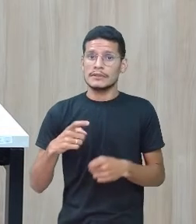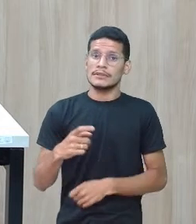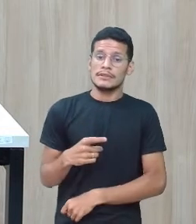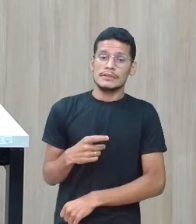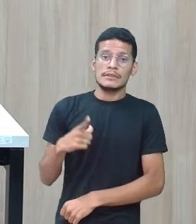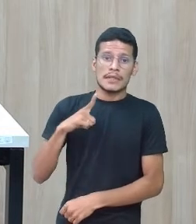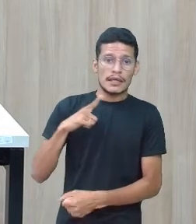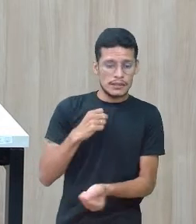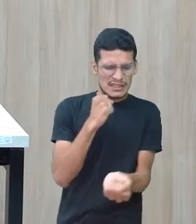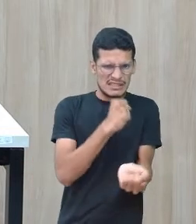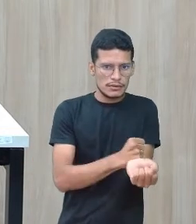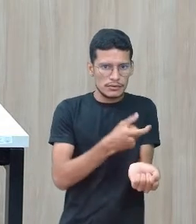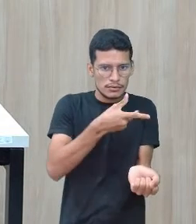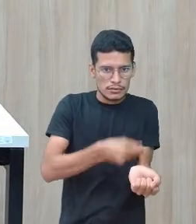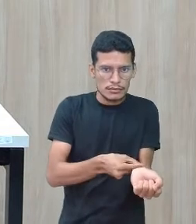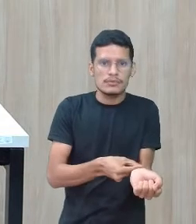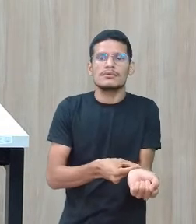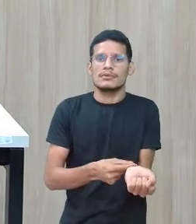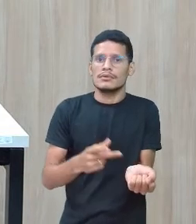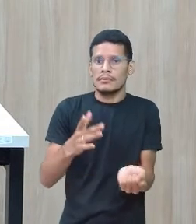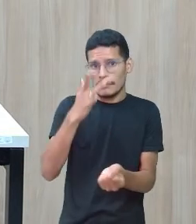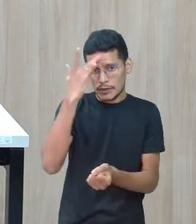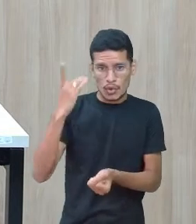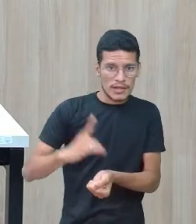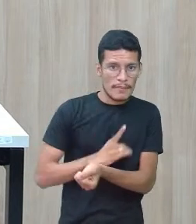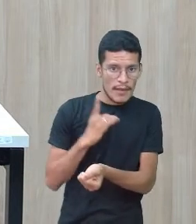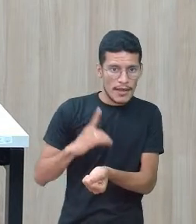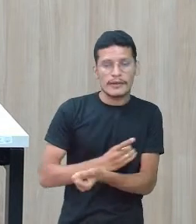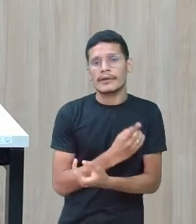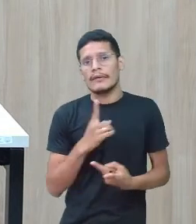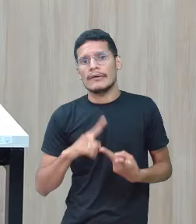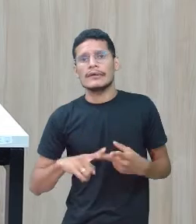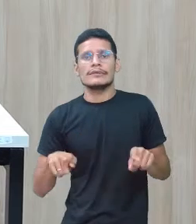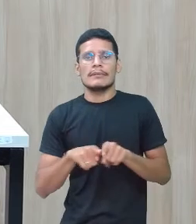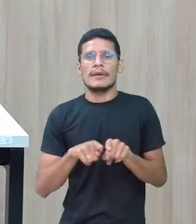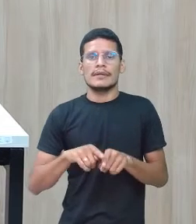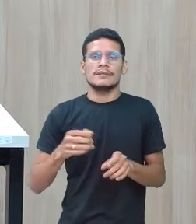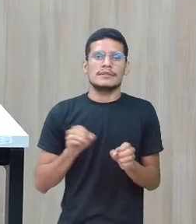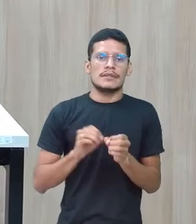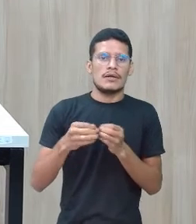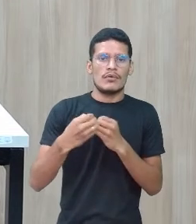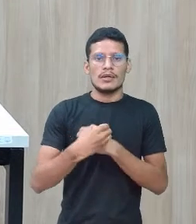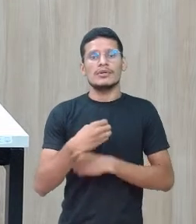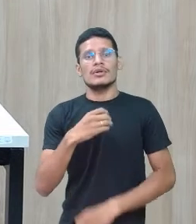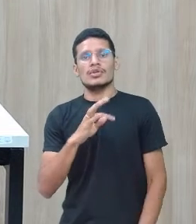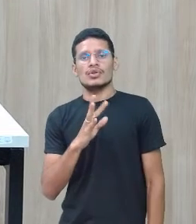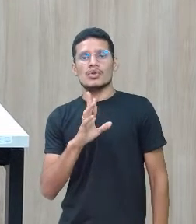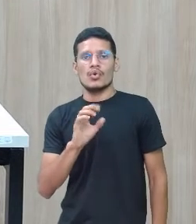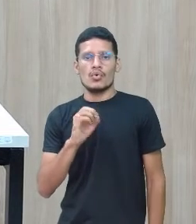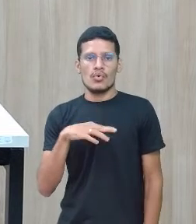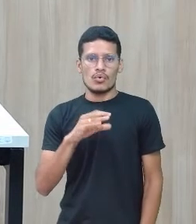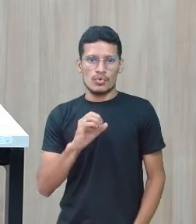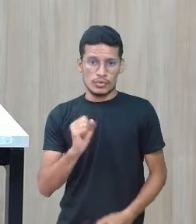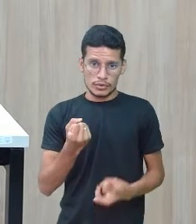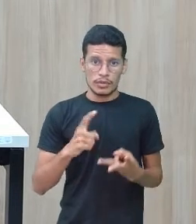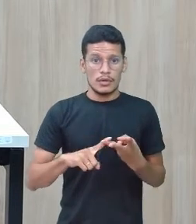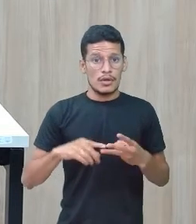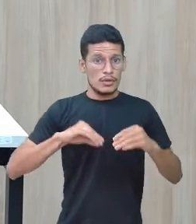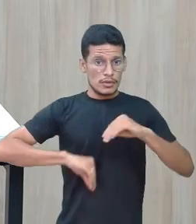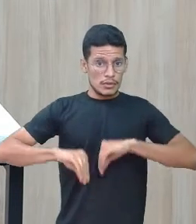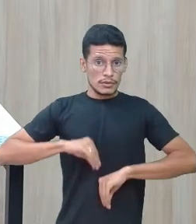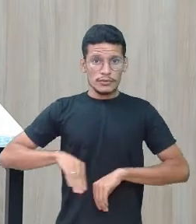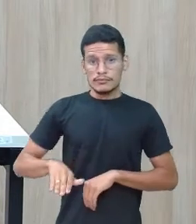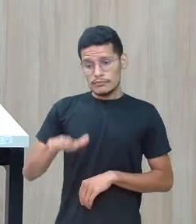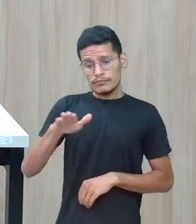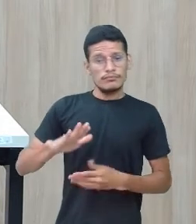tratamento de quem é diabético e tem que tomar, uso de células-troncos, que vimos na aula anterior, hormônios do crescimento, então muitas